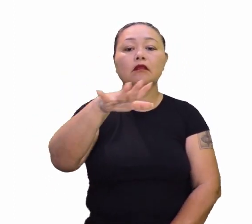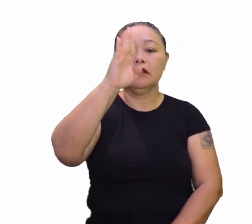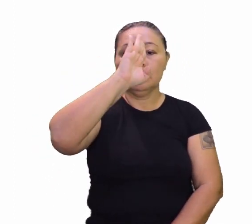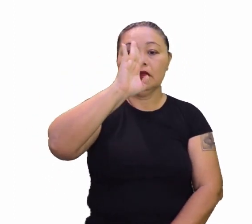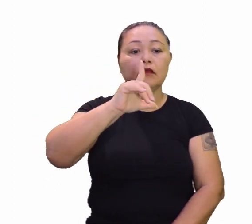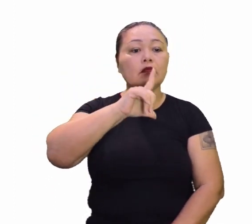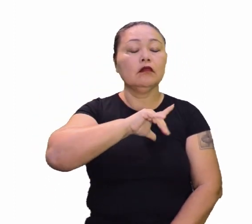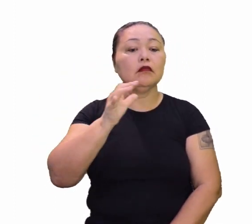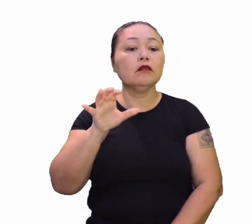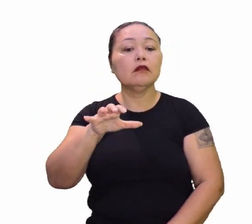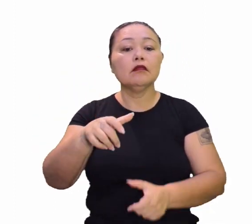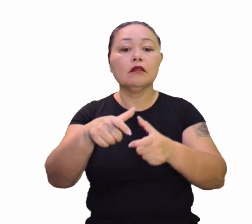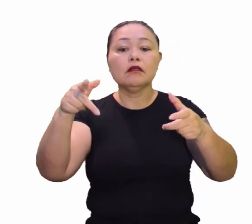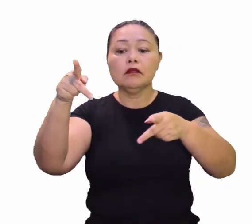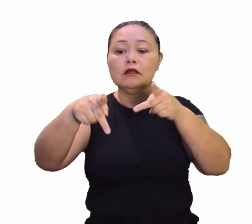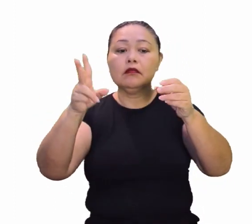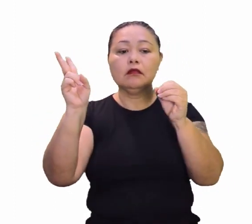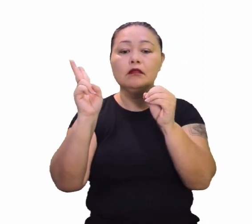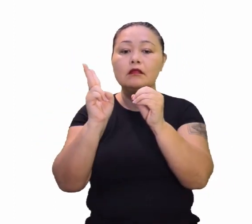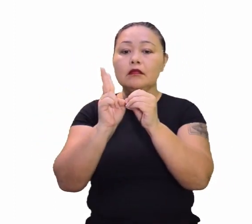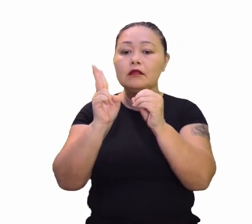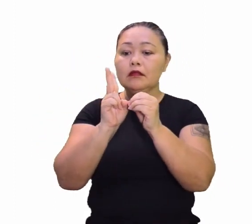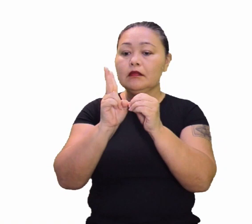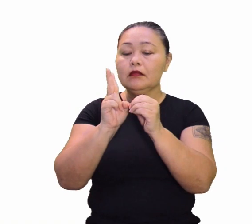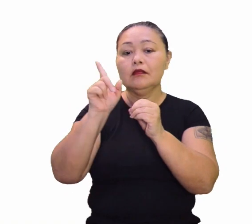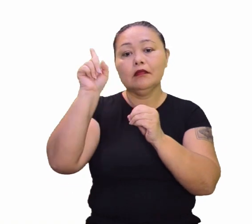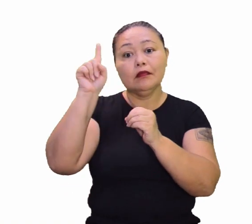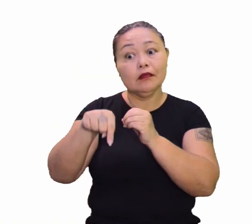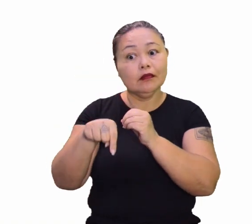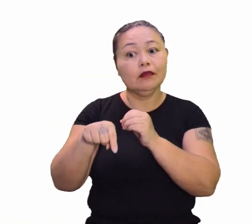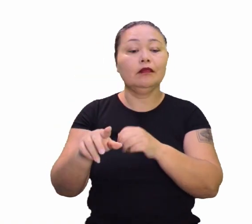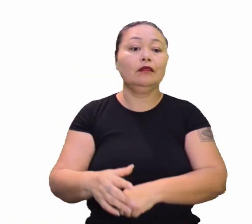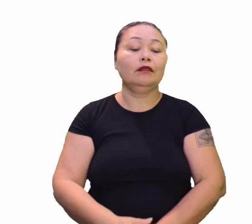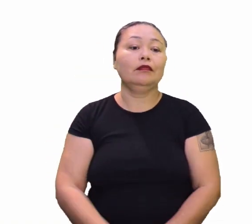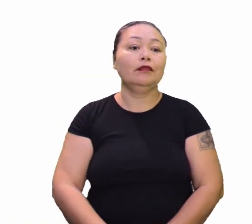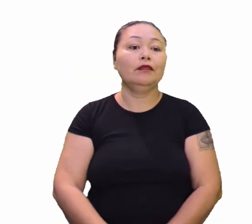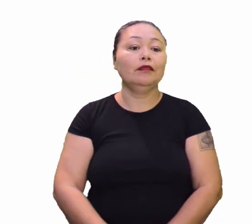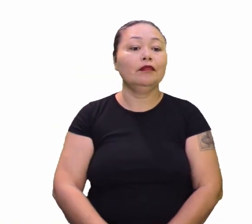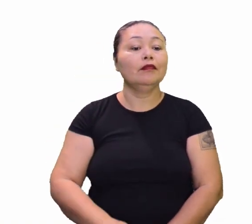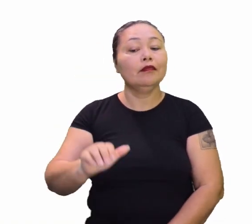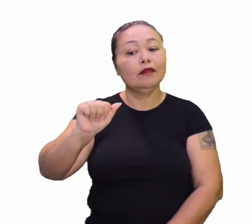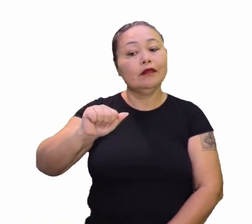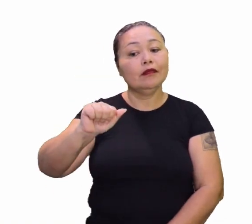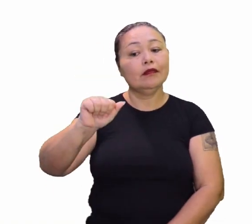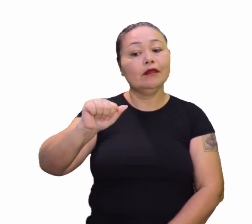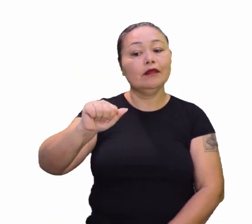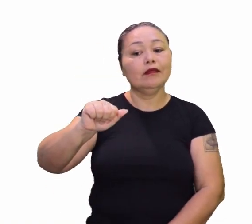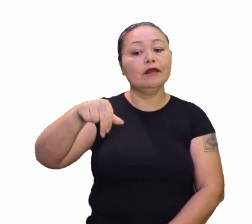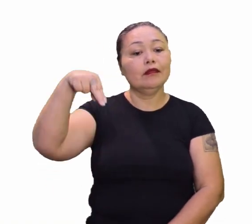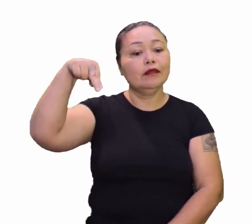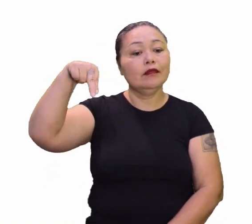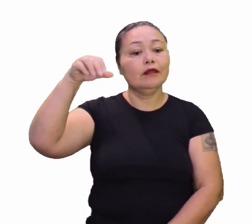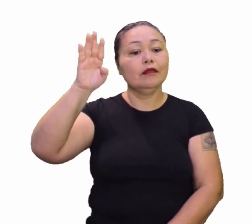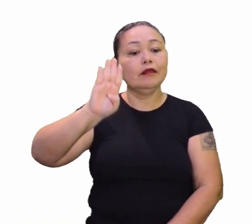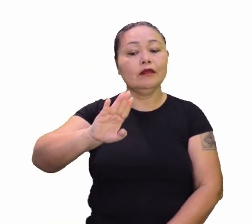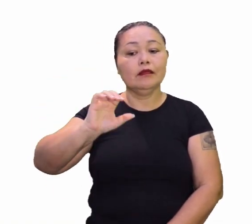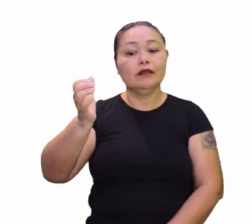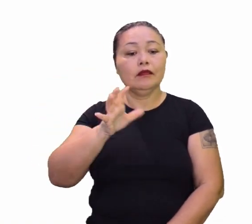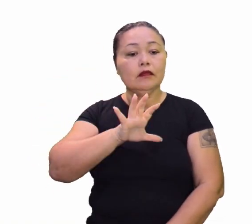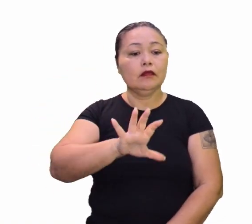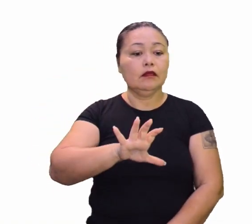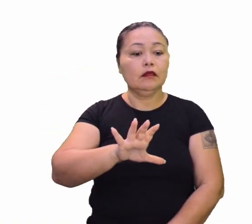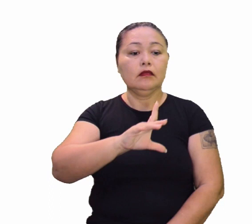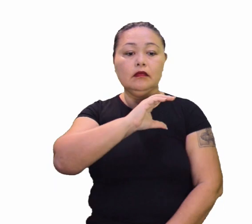região brasileira onde concentra a maior parte da população indígena é A, alternativa A, Norte,